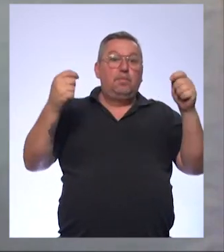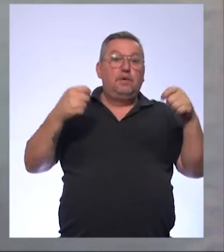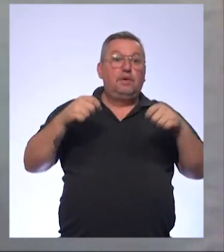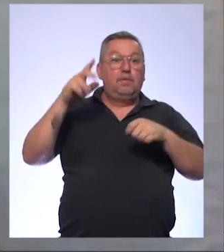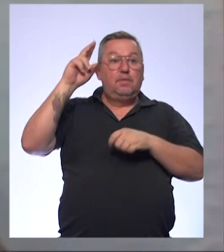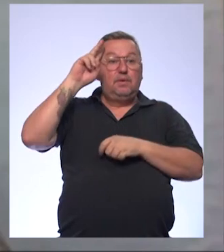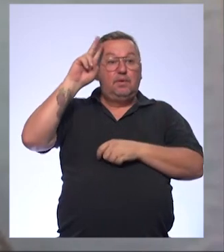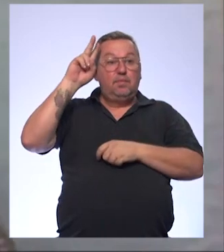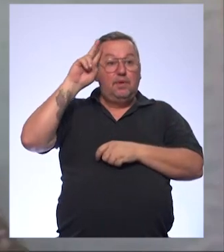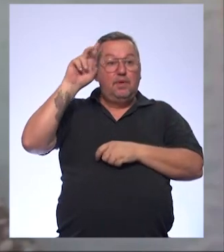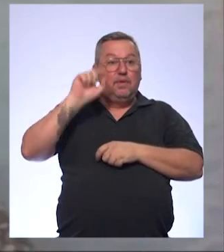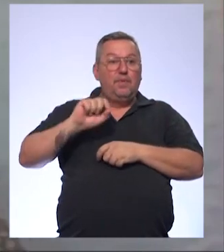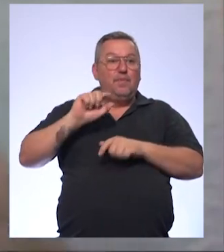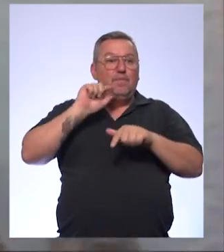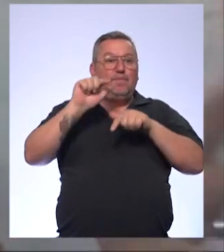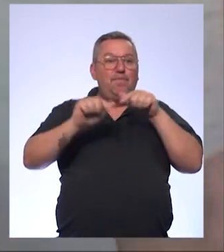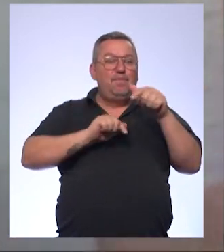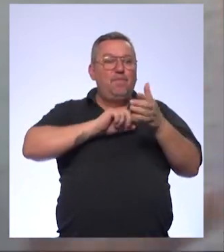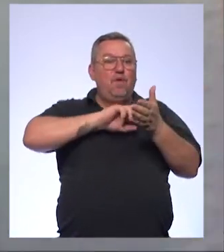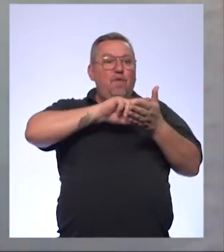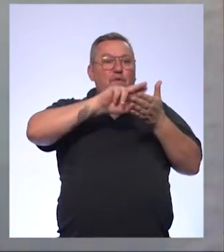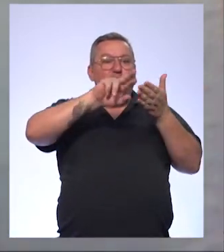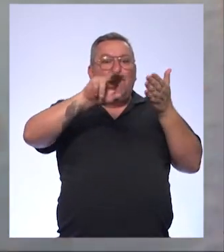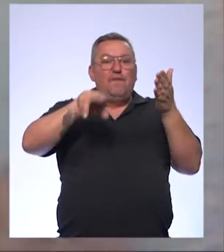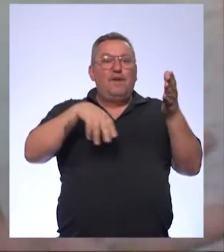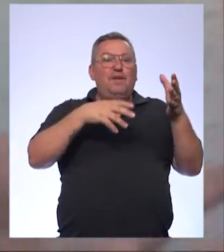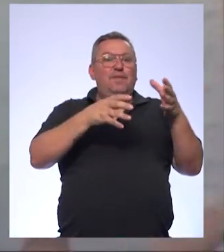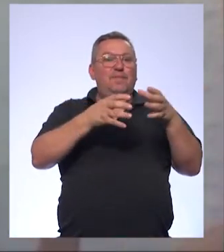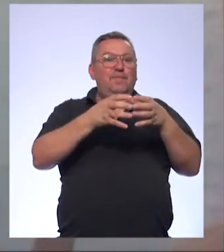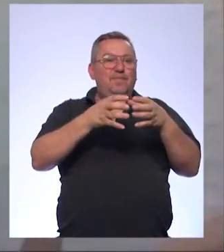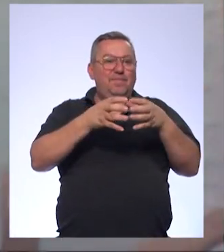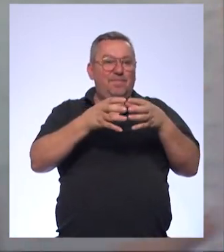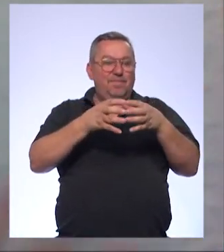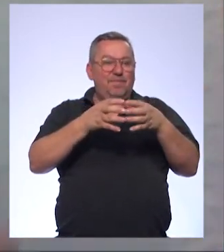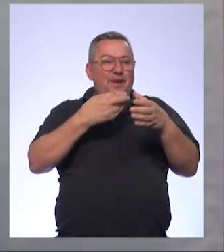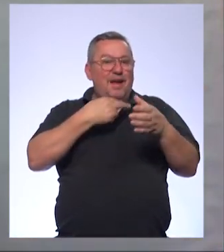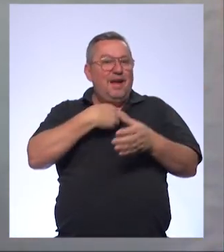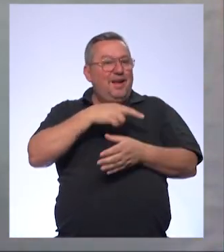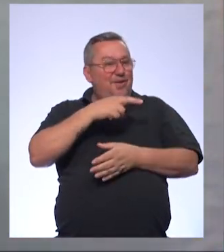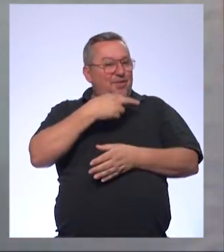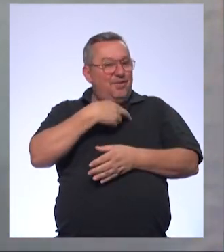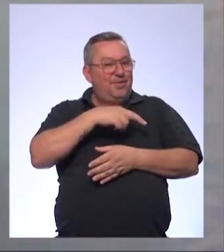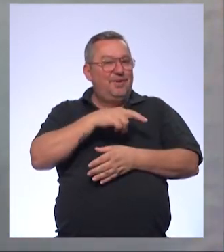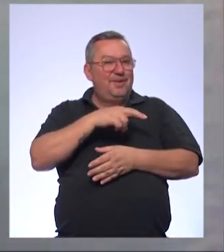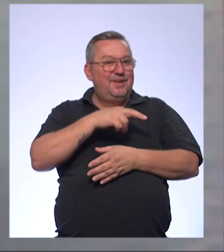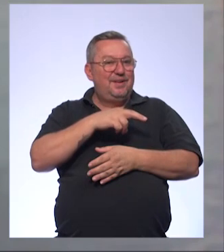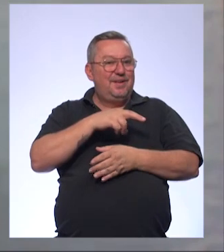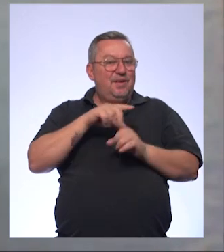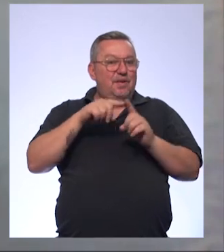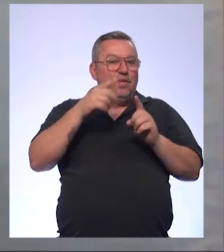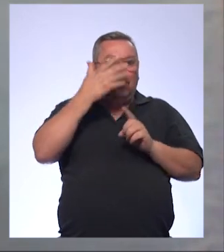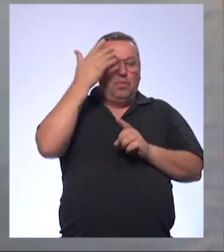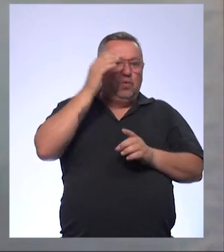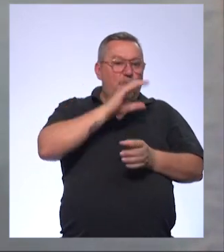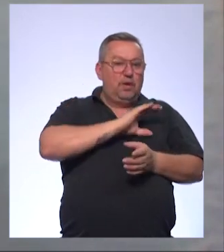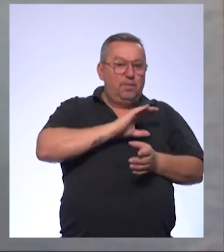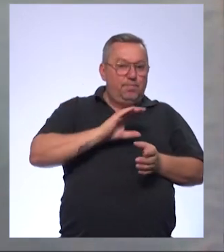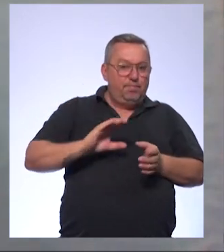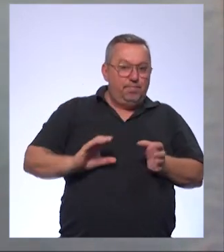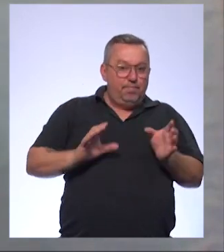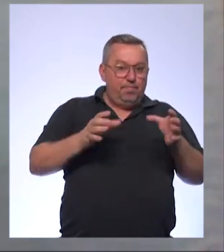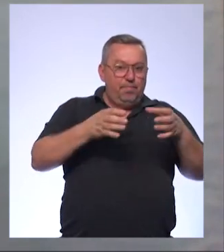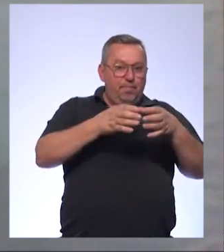nós estamos aí trabalhando com vários grupos, com várias religiões. Então, para os cristãos, de um